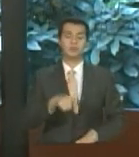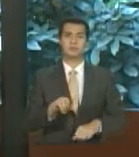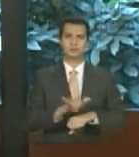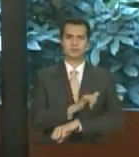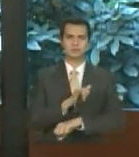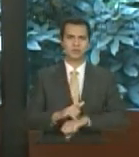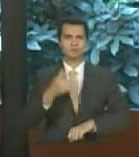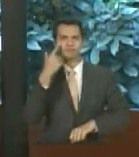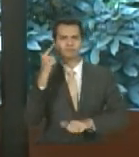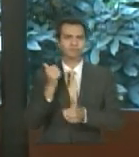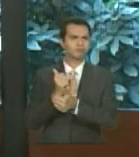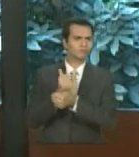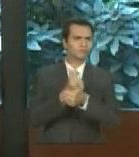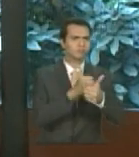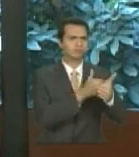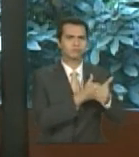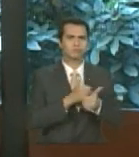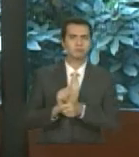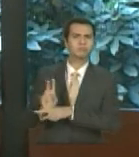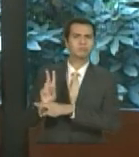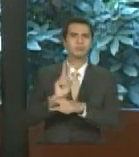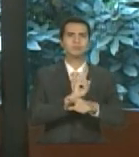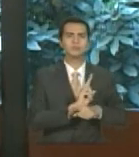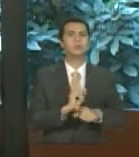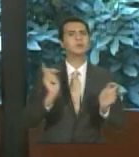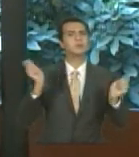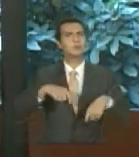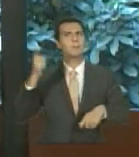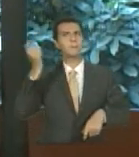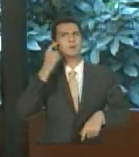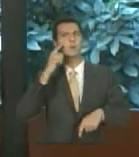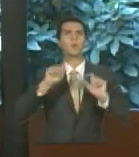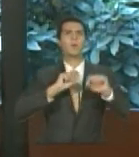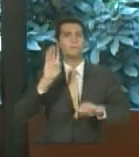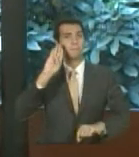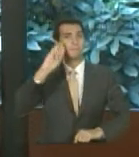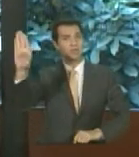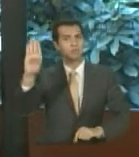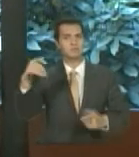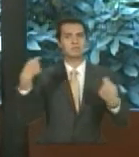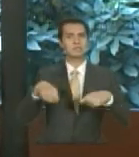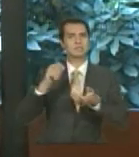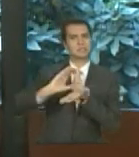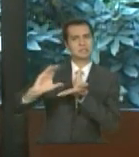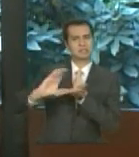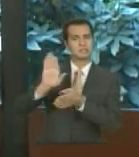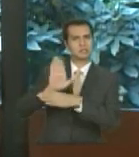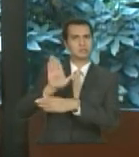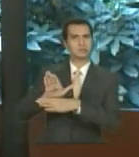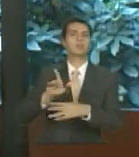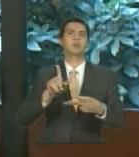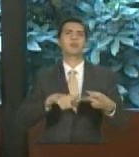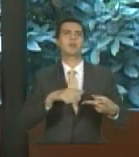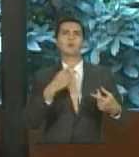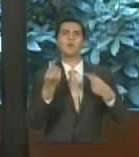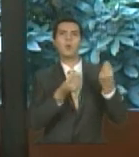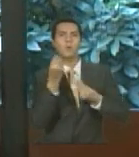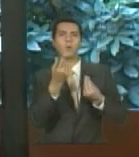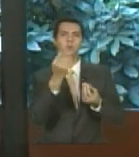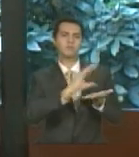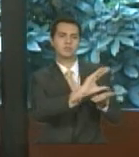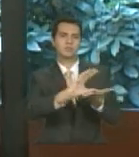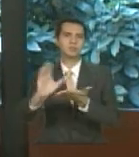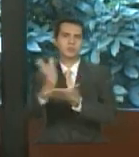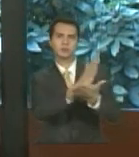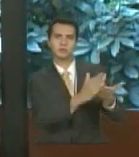em prioridades, pensar em quais investimentos e, principalmente, observar tantas conquistas